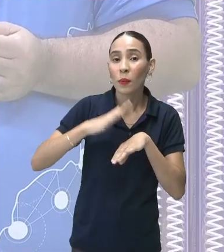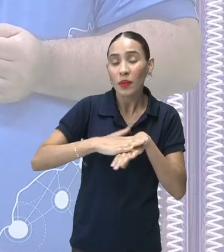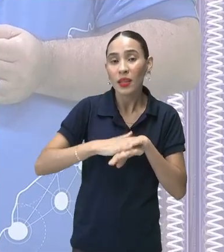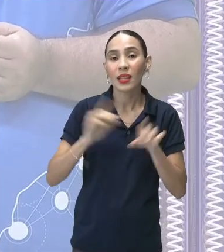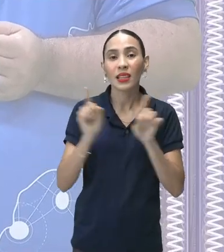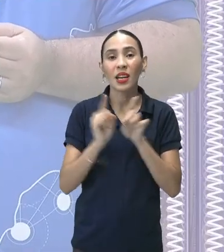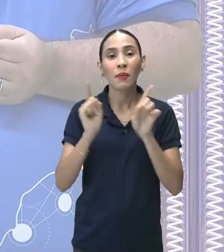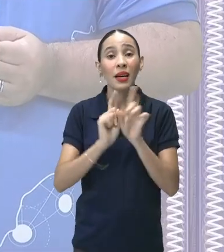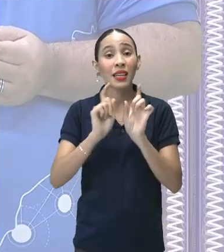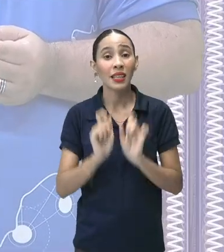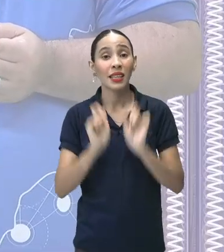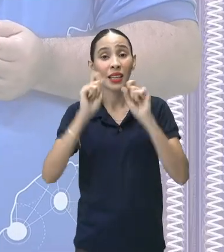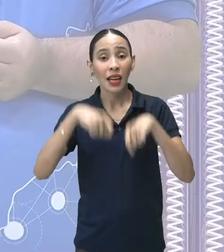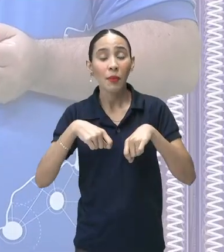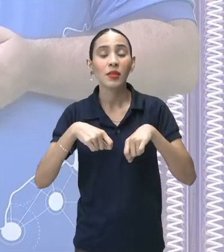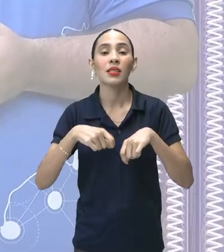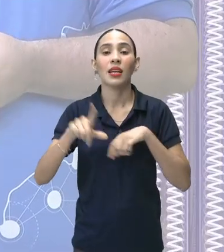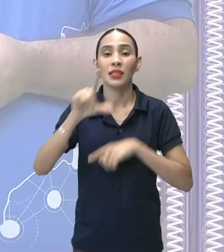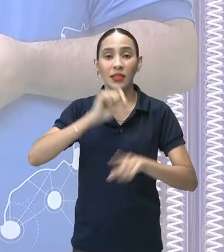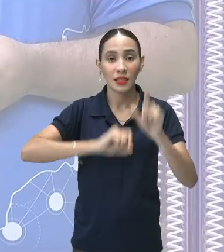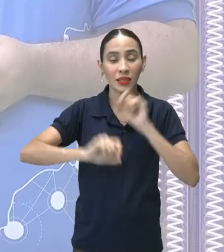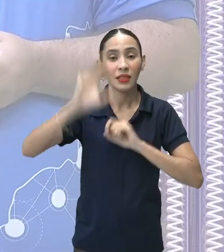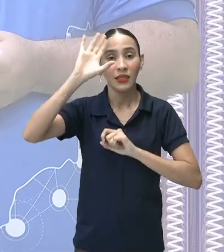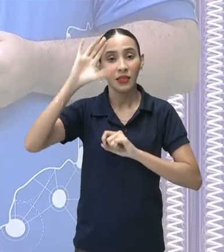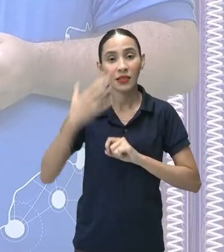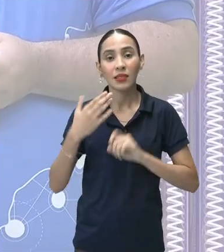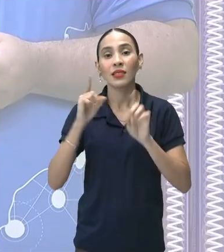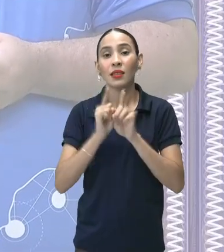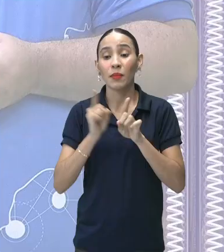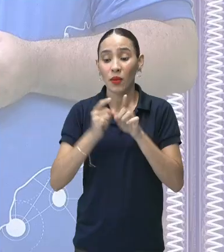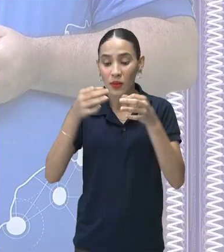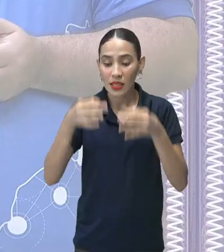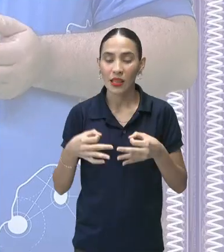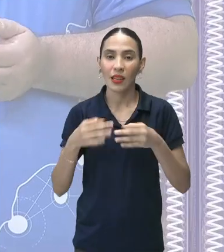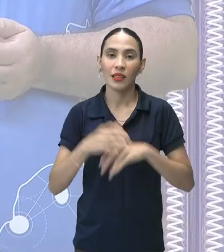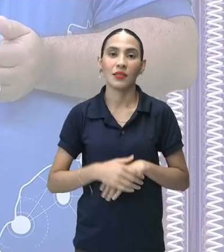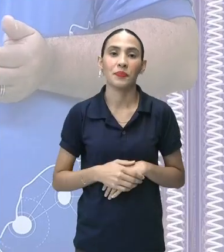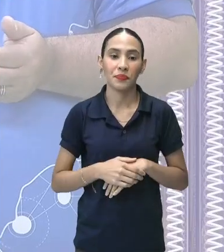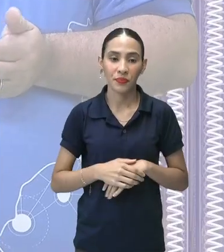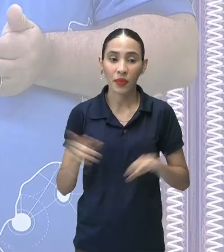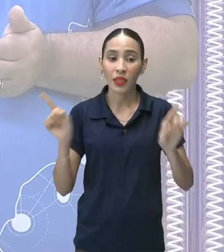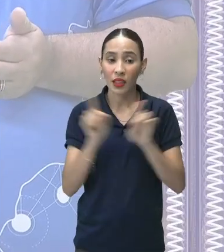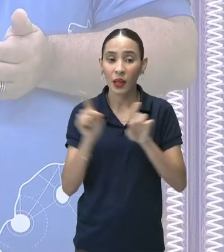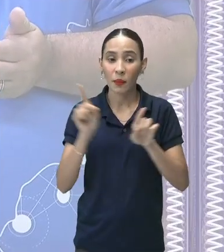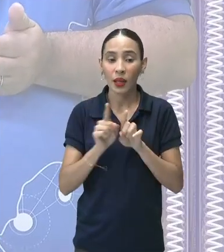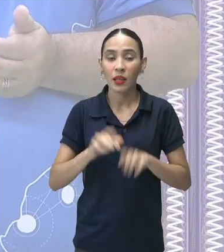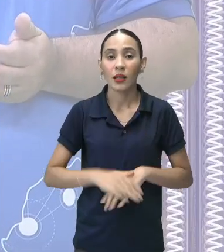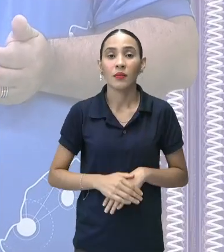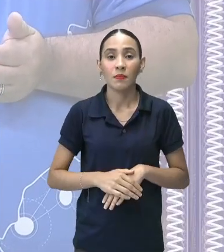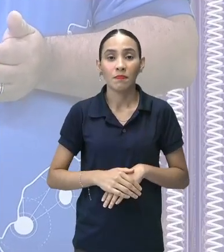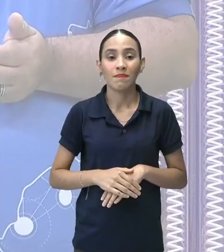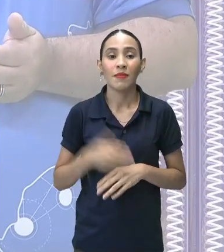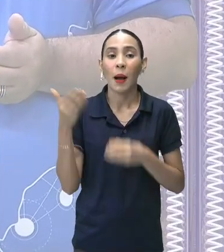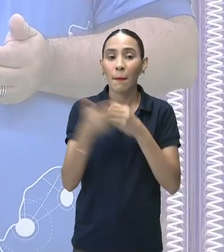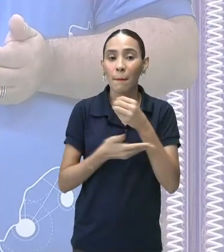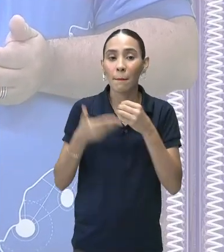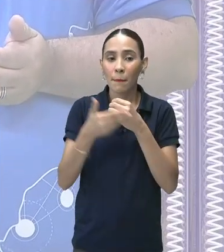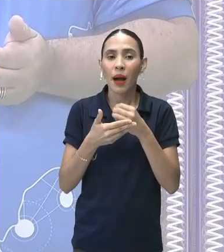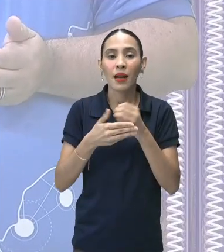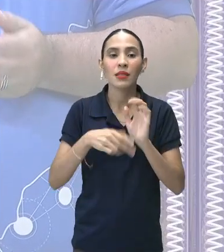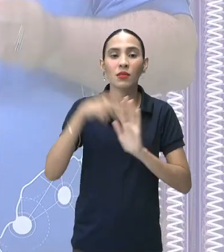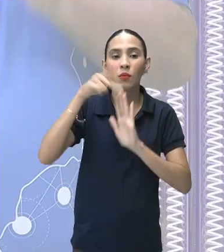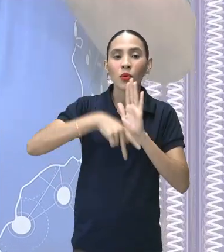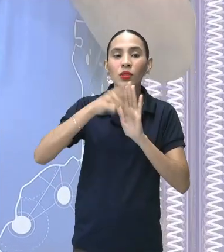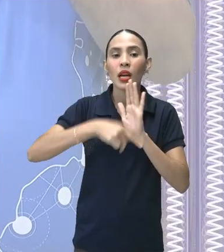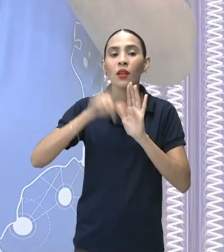a capacidade de tomar decisões conscientes. E, por fim, a fundamentação ética desse